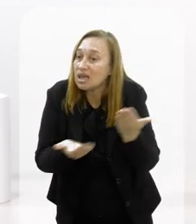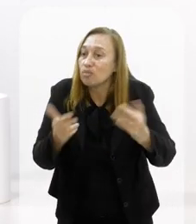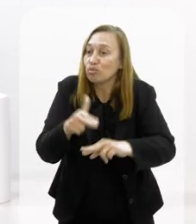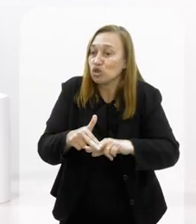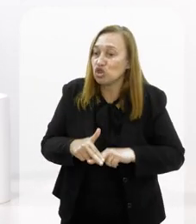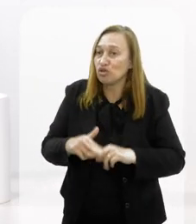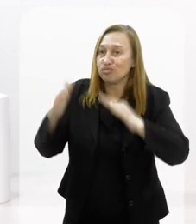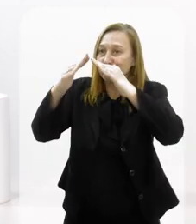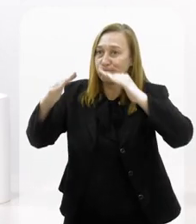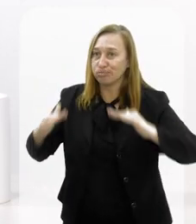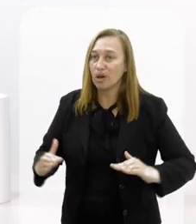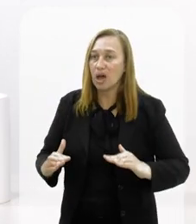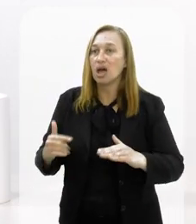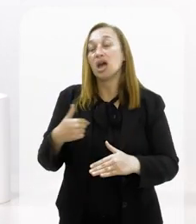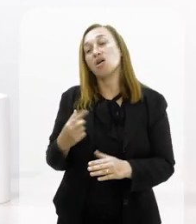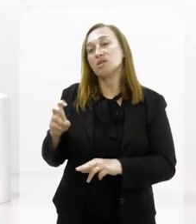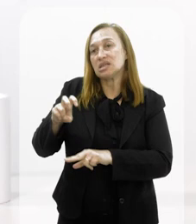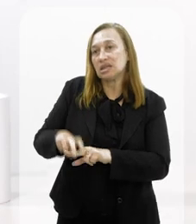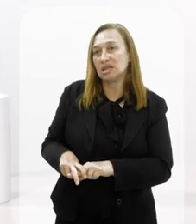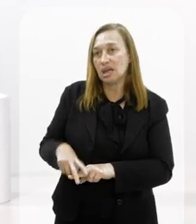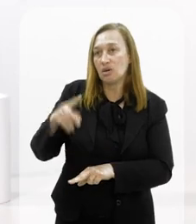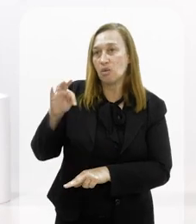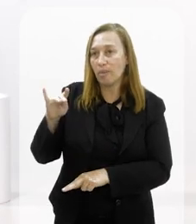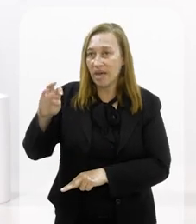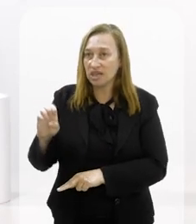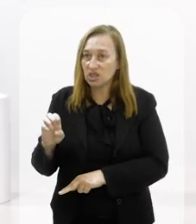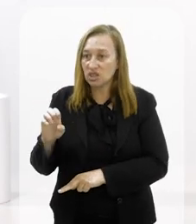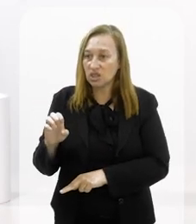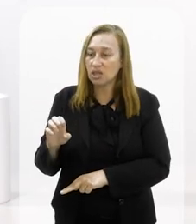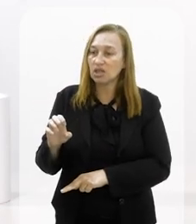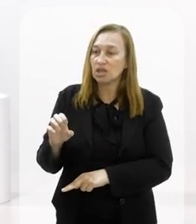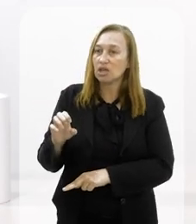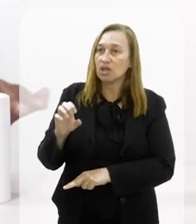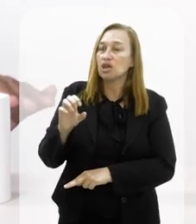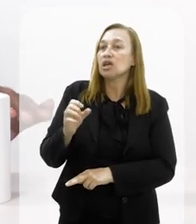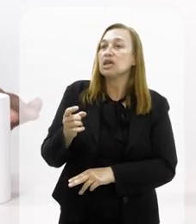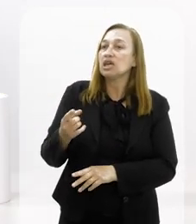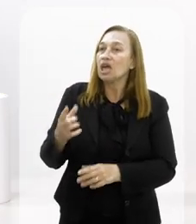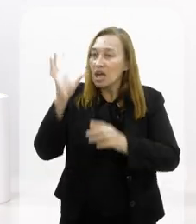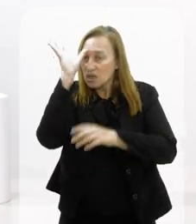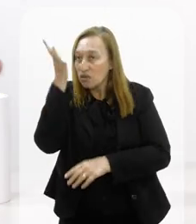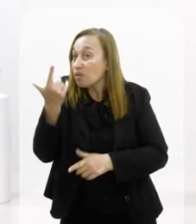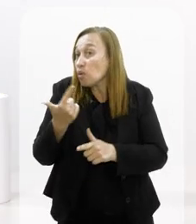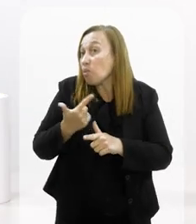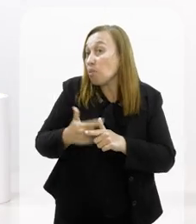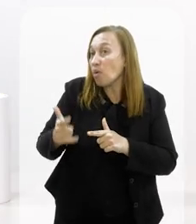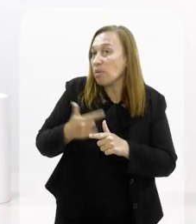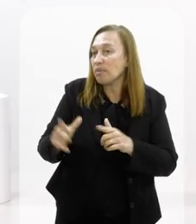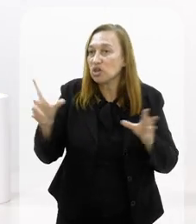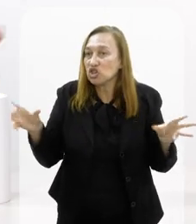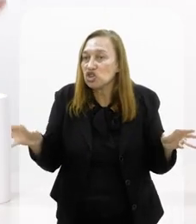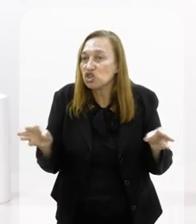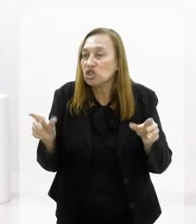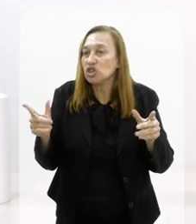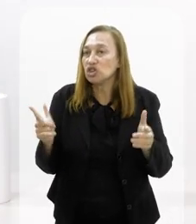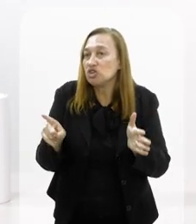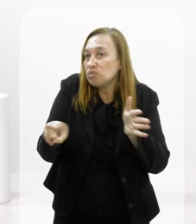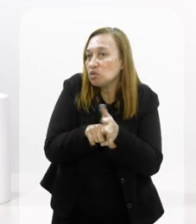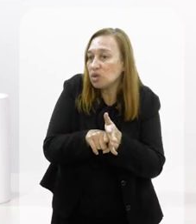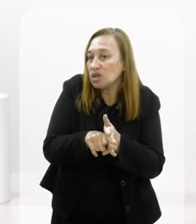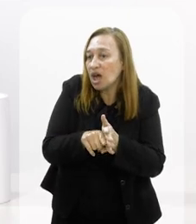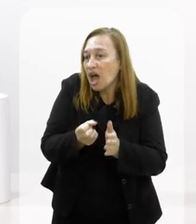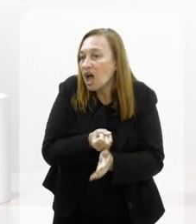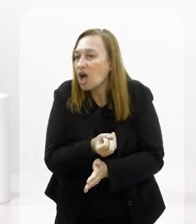questões de Barracão Uhum E aí eu sentei com o Mestre Sombra e a gente equaliz resolveu as questões diminuímos a